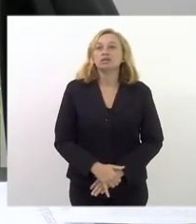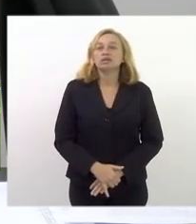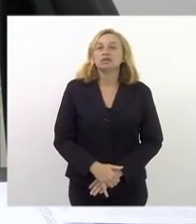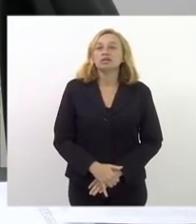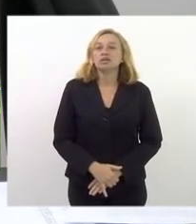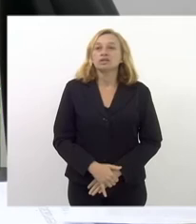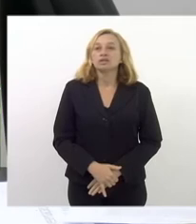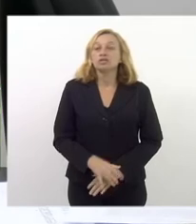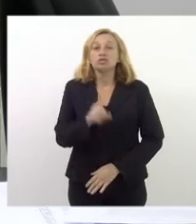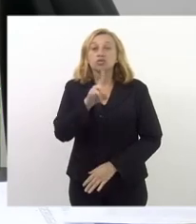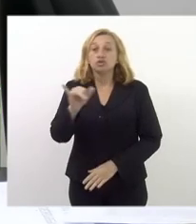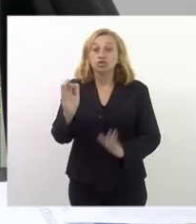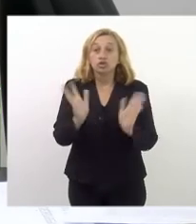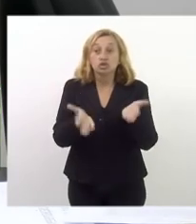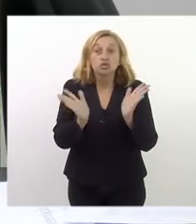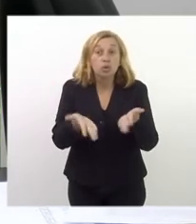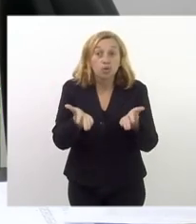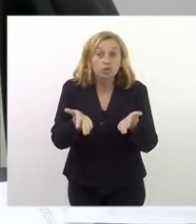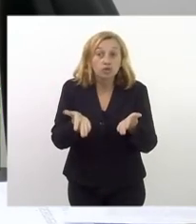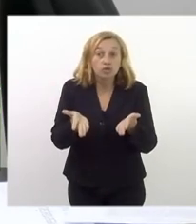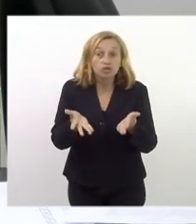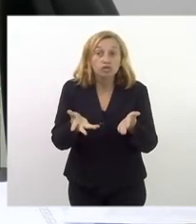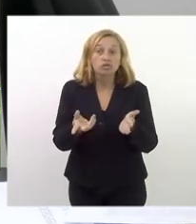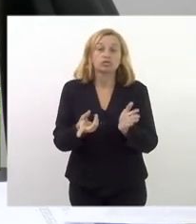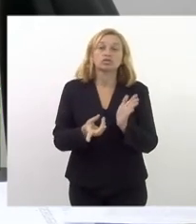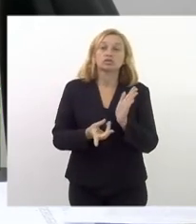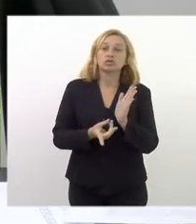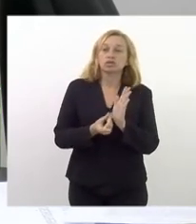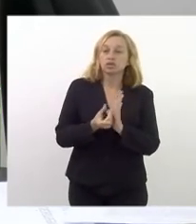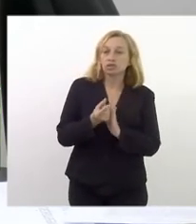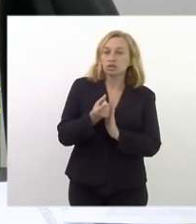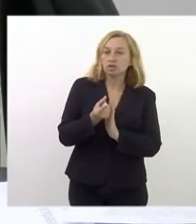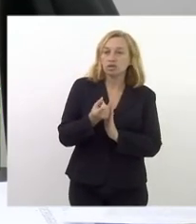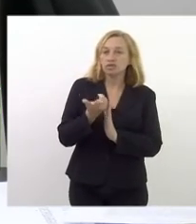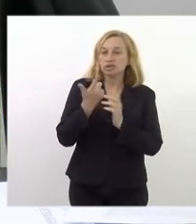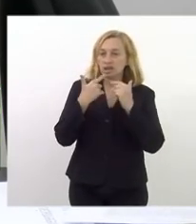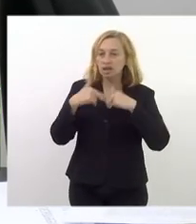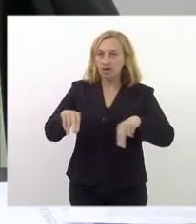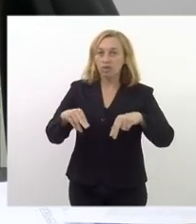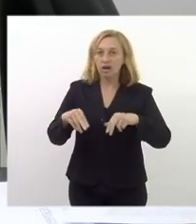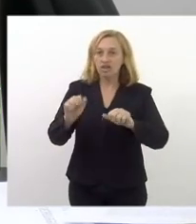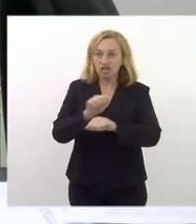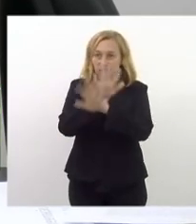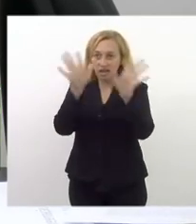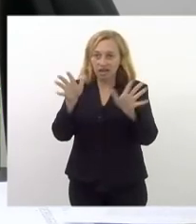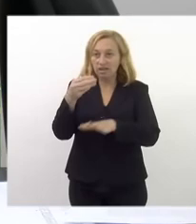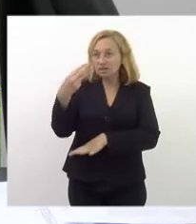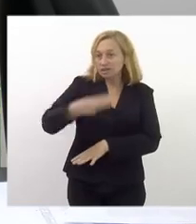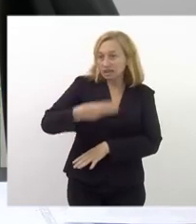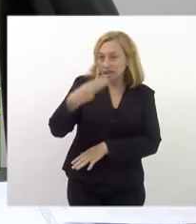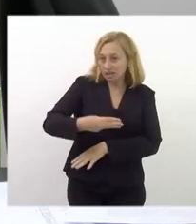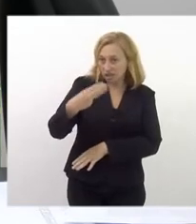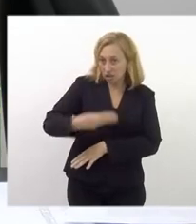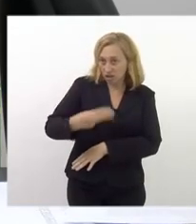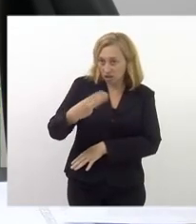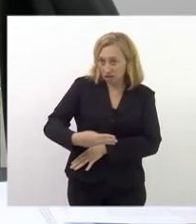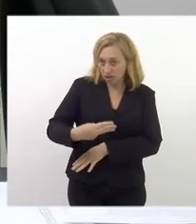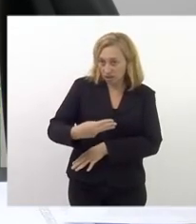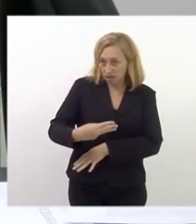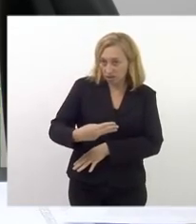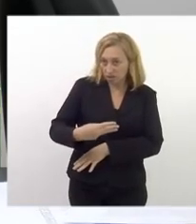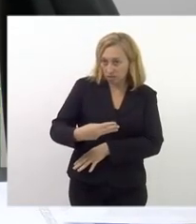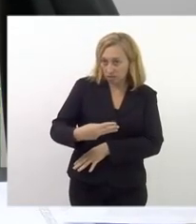na manhã de hoje das contas, né, vamos falar em linguagem mais clara, né, o terceiro quadrimestre de